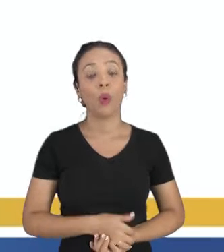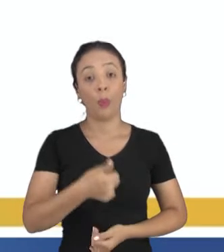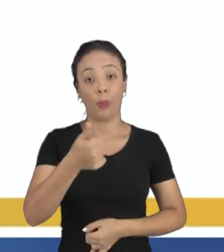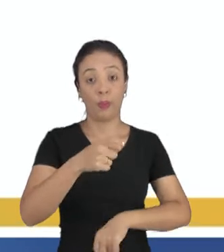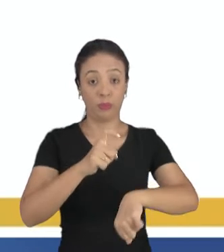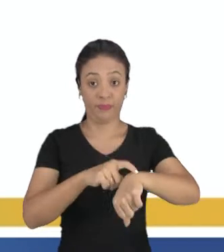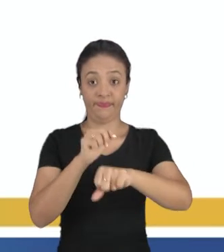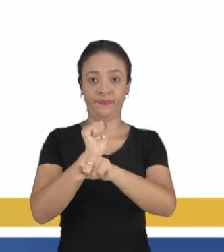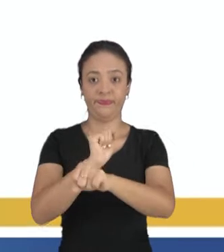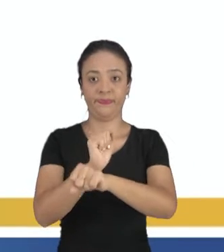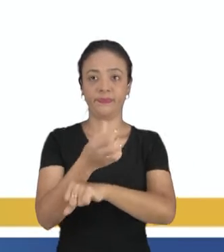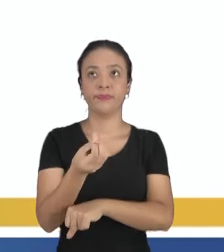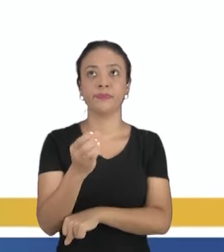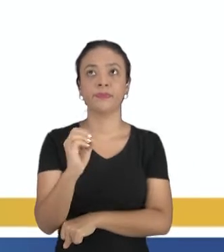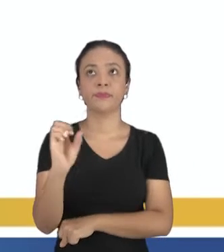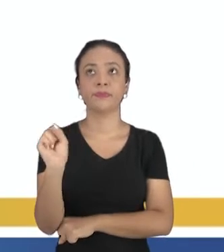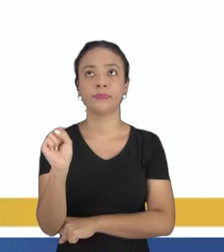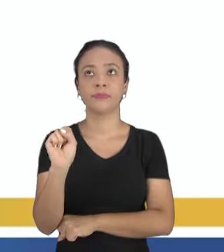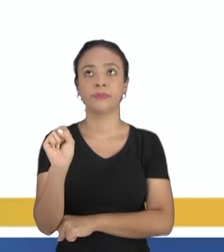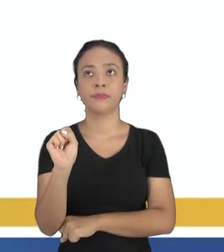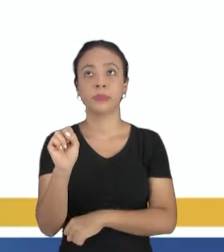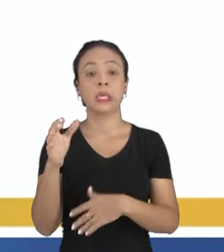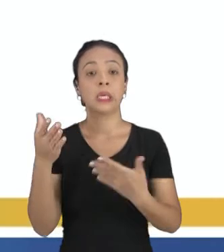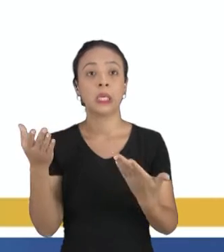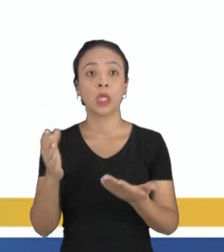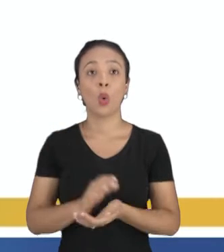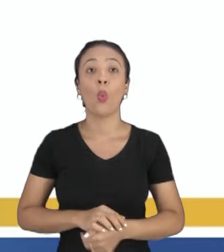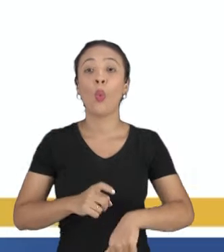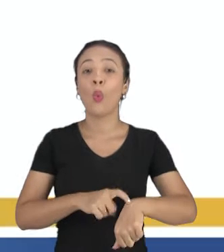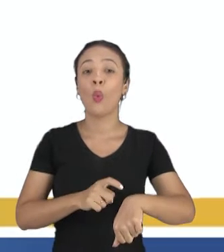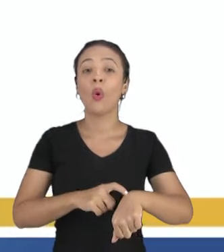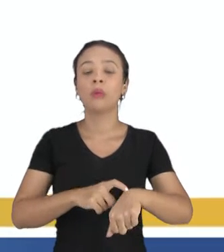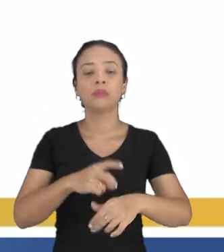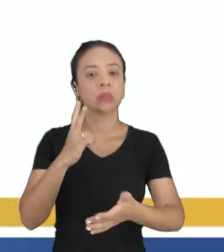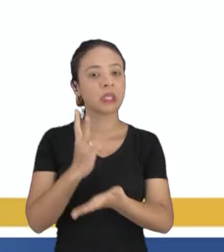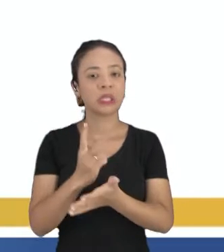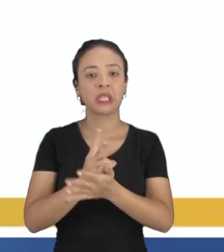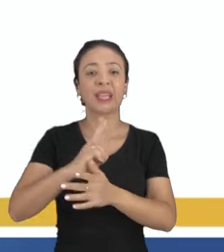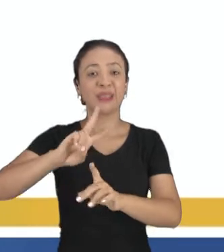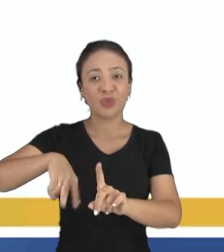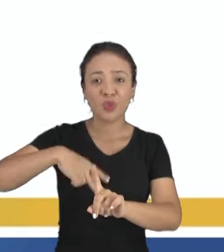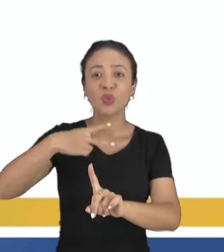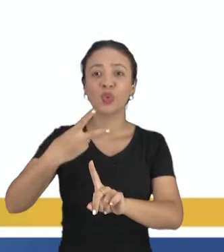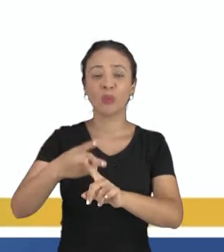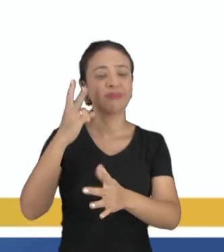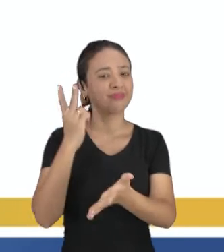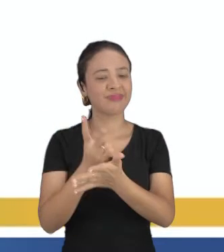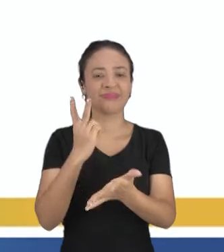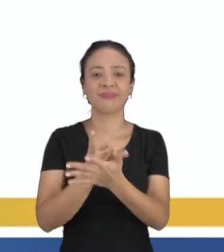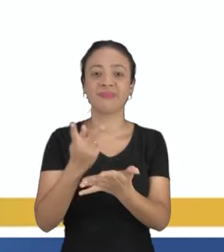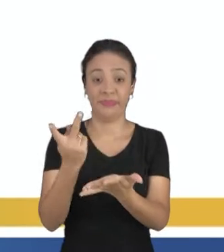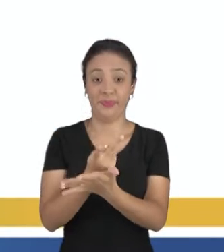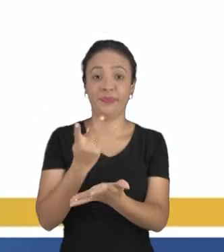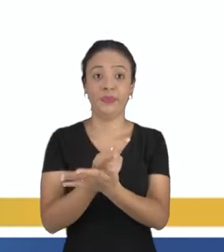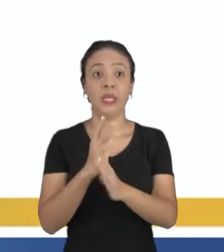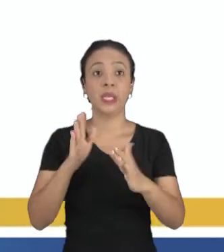é de 60 segundos e esse tempo duplica a cada digitação incorreta,